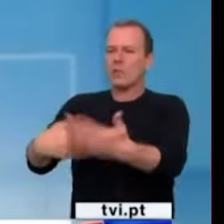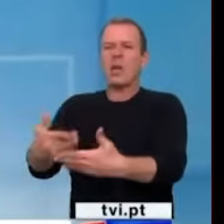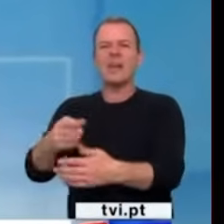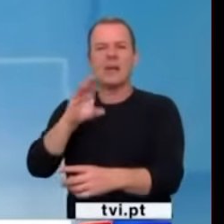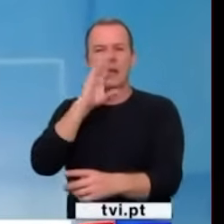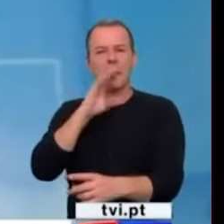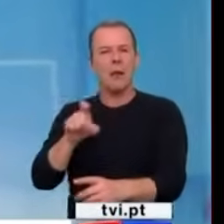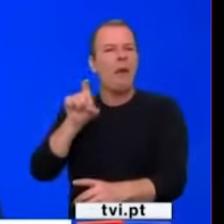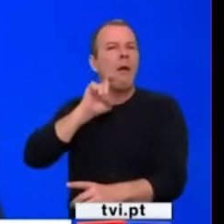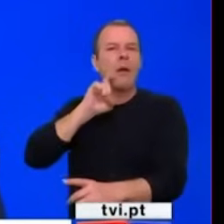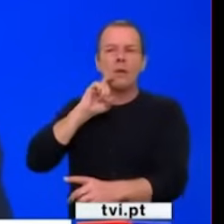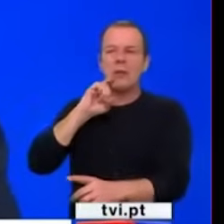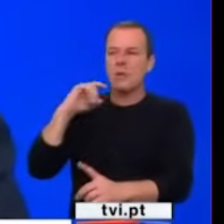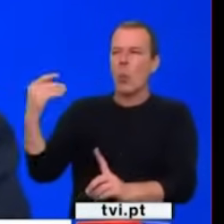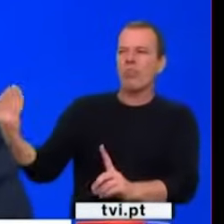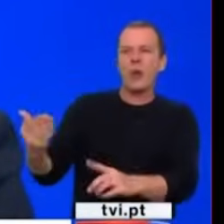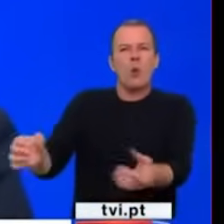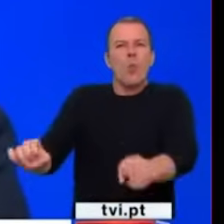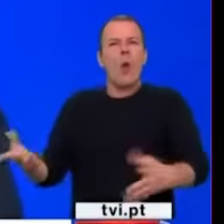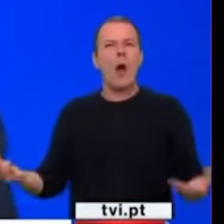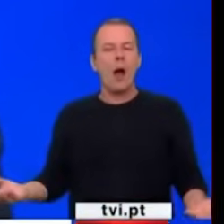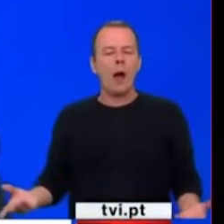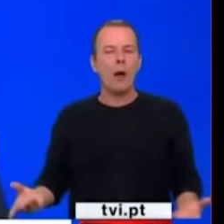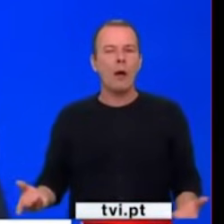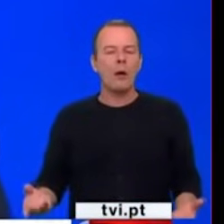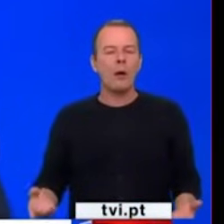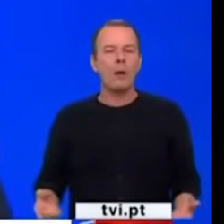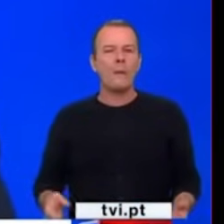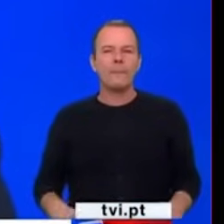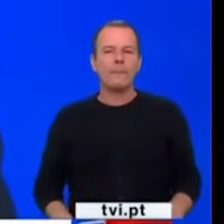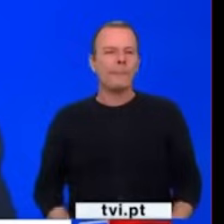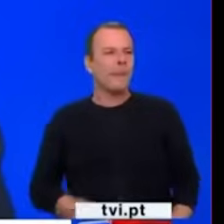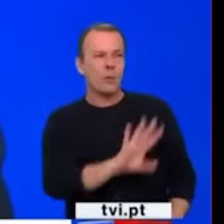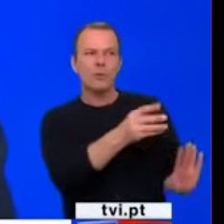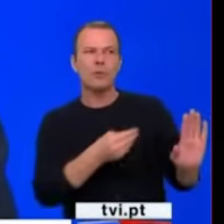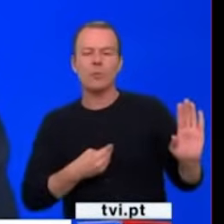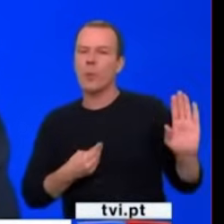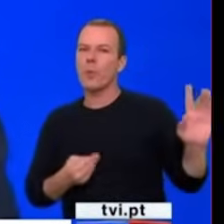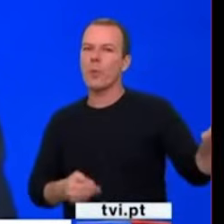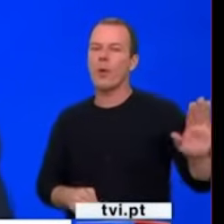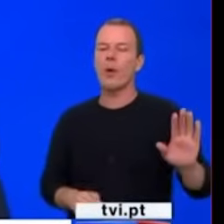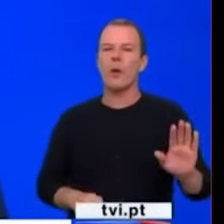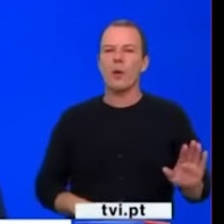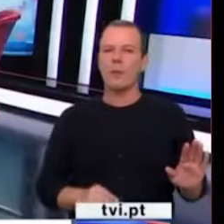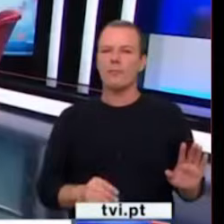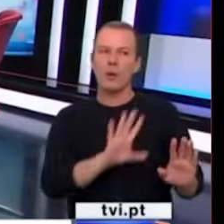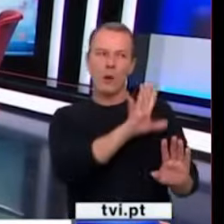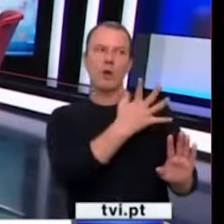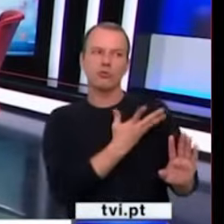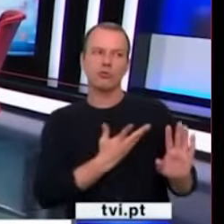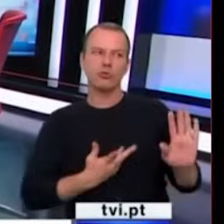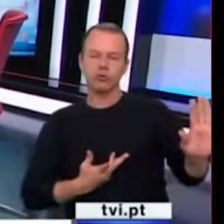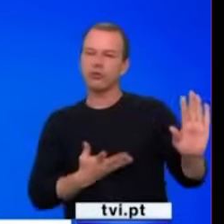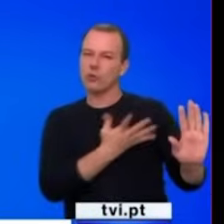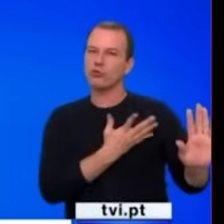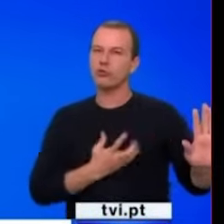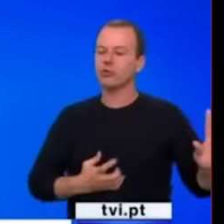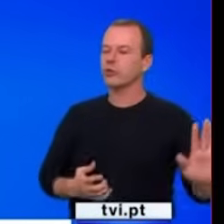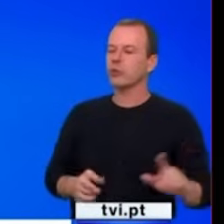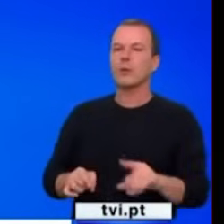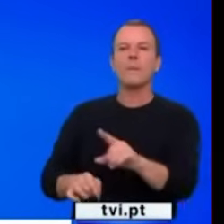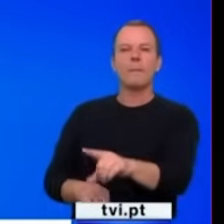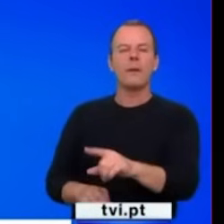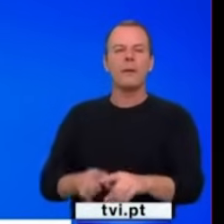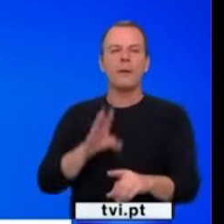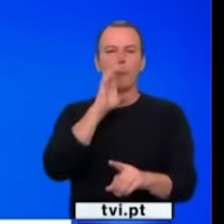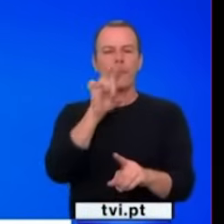direitos fundis Cup com isso Pode garantir ter